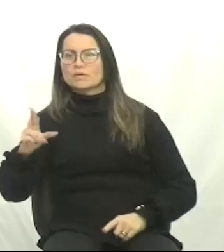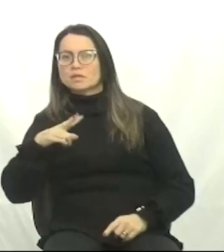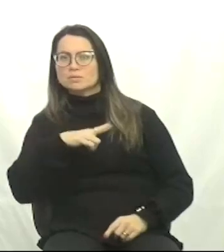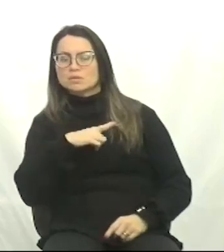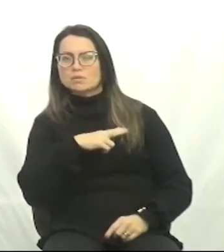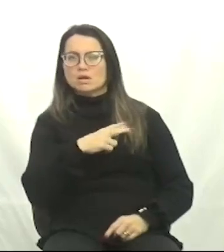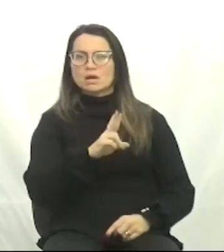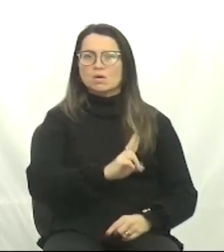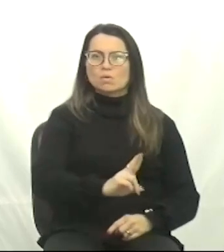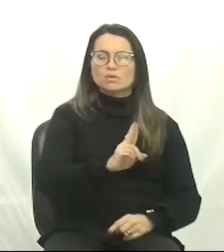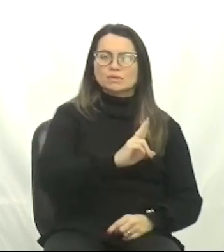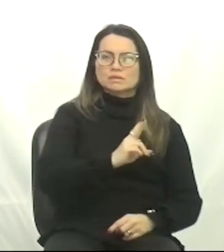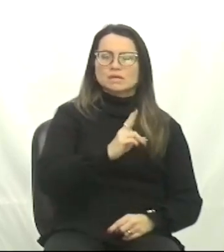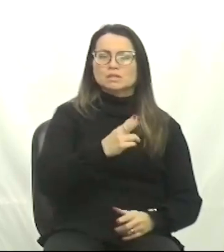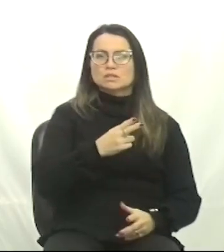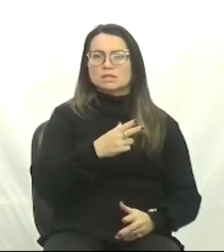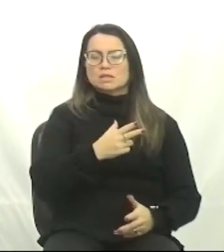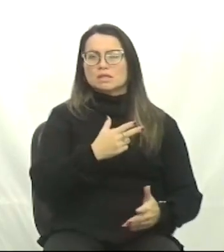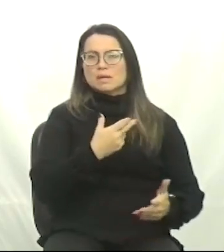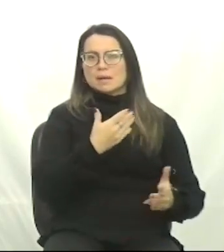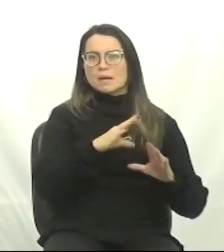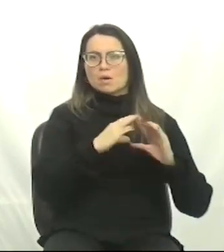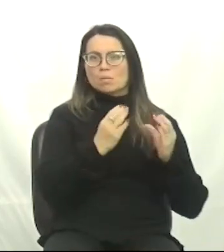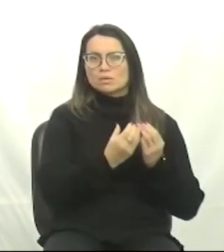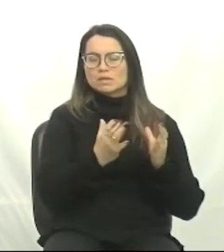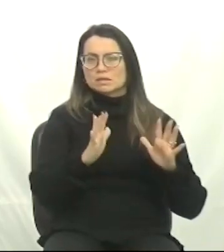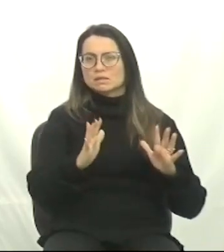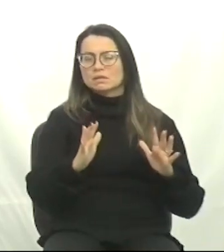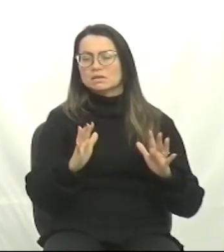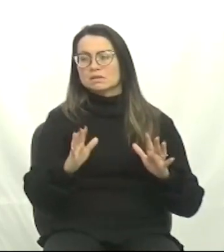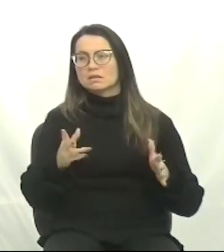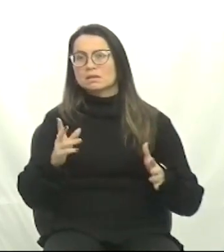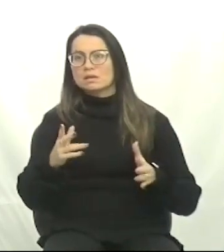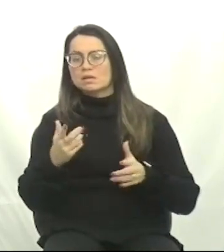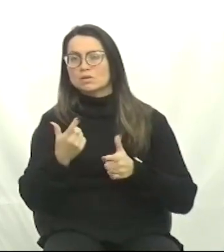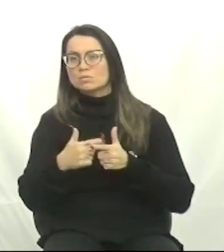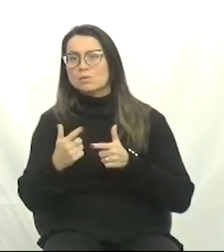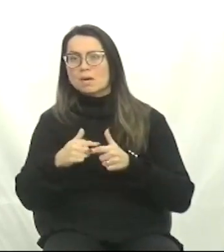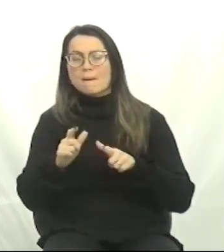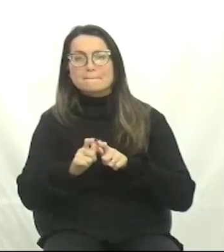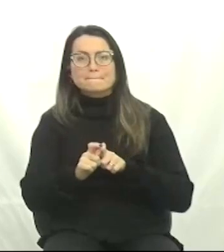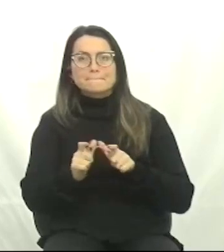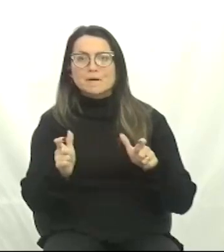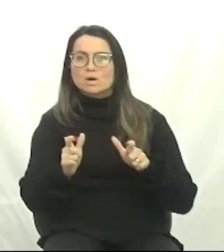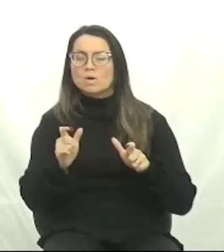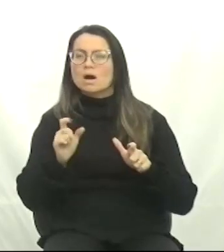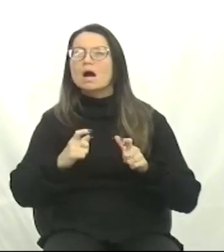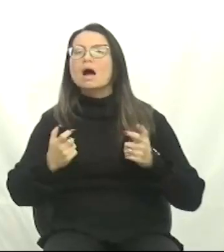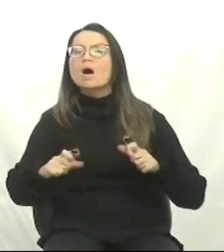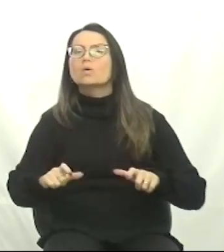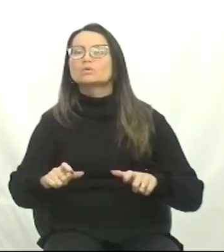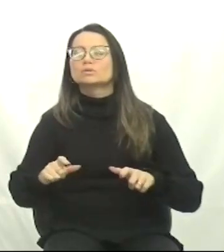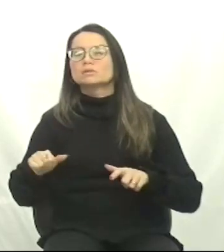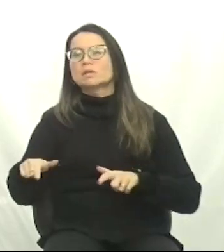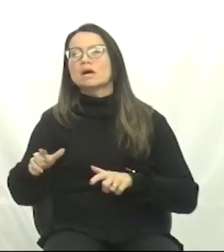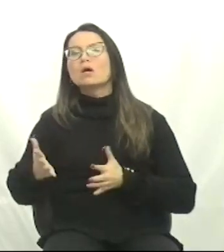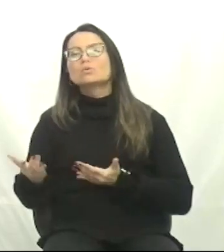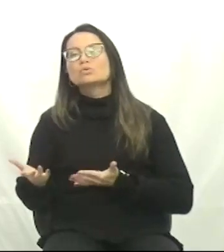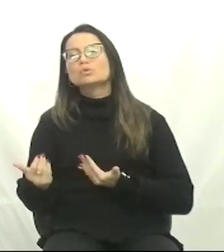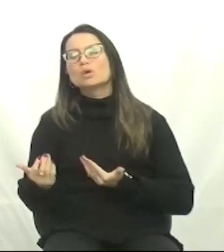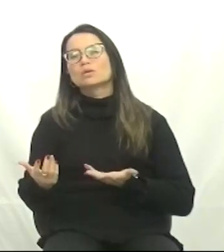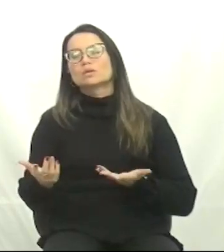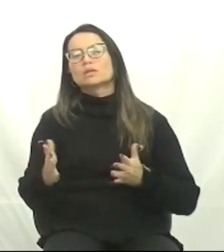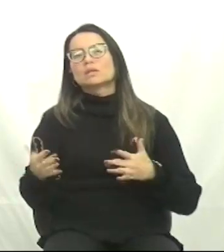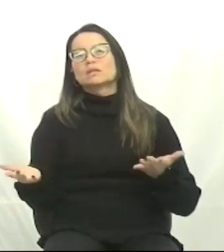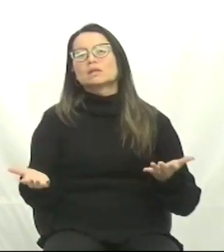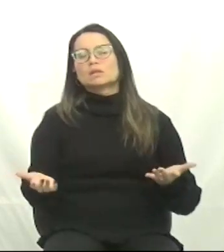abarcam os nossos estudantes, os nossos jovens, aqueles que estarão no mercado de trabalho ali na frente, e é muito rápido. Politizar isso